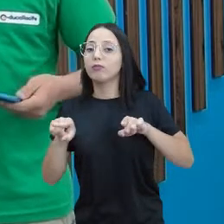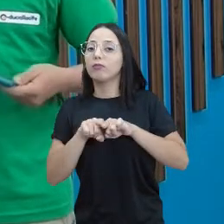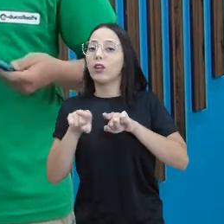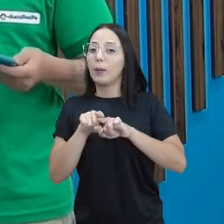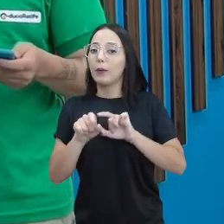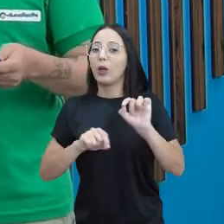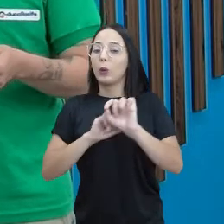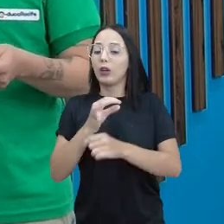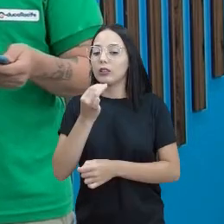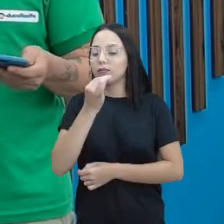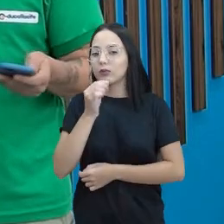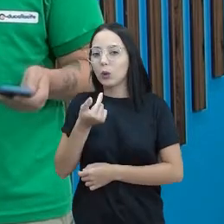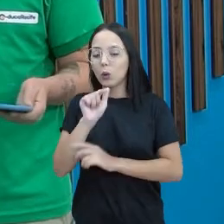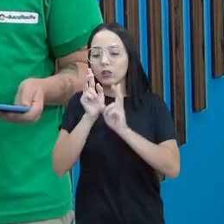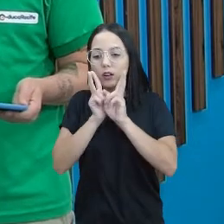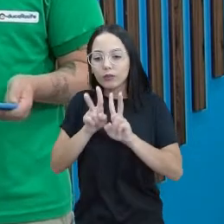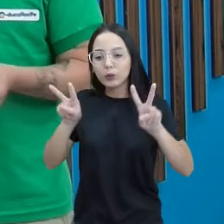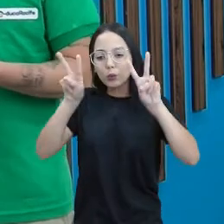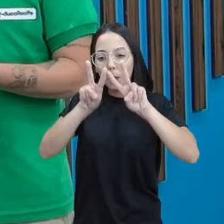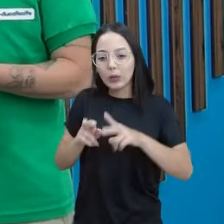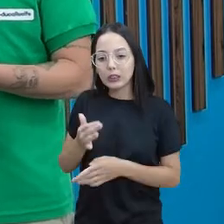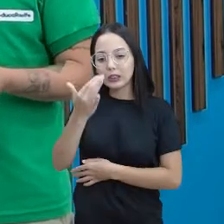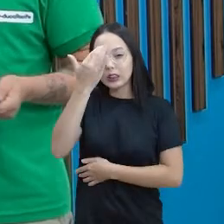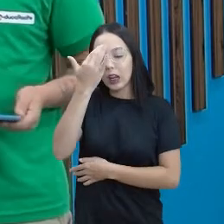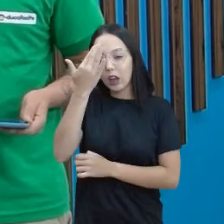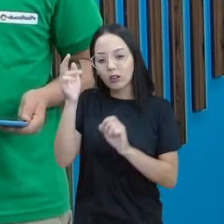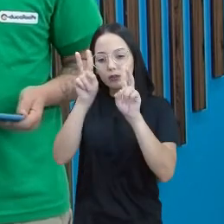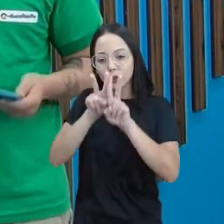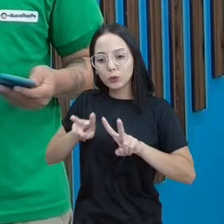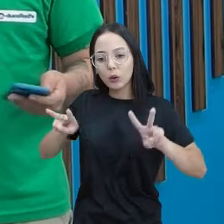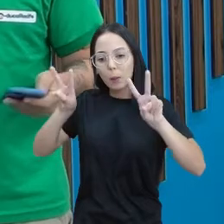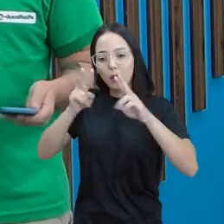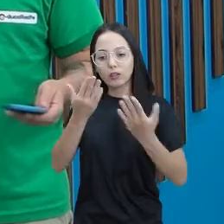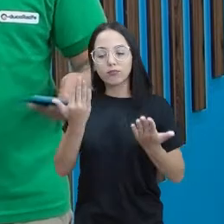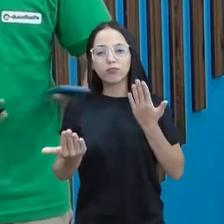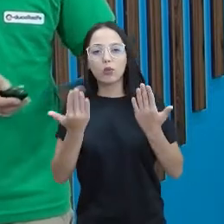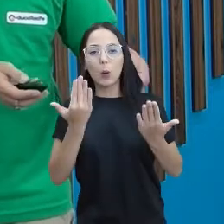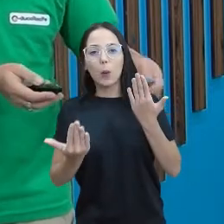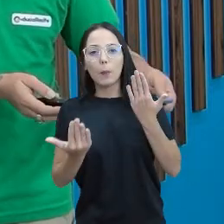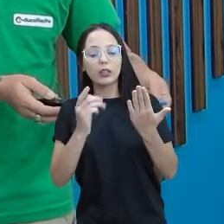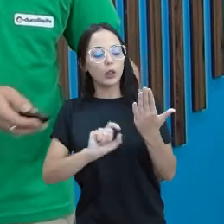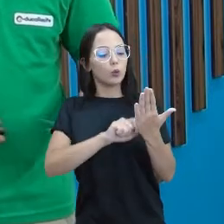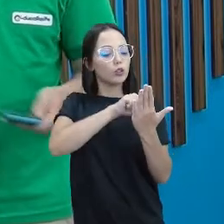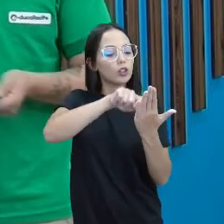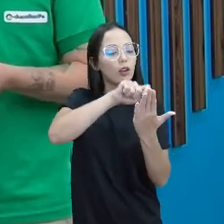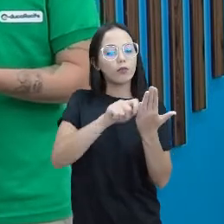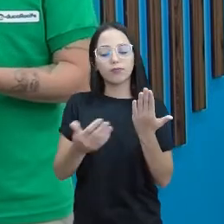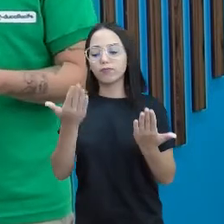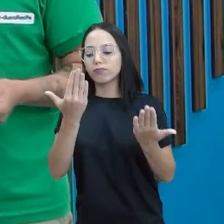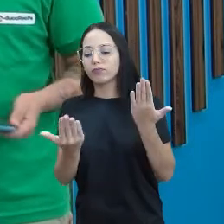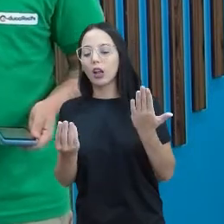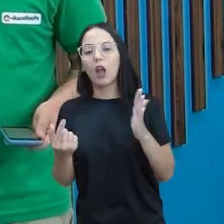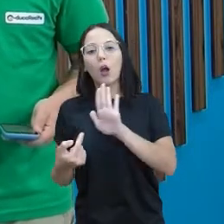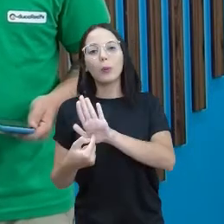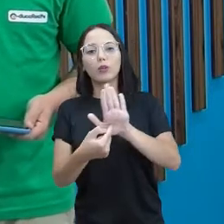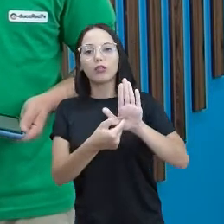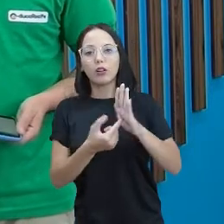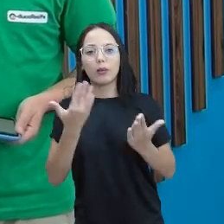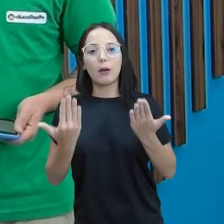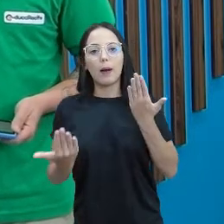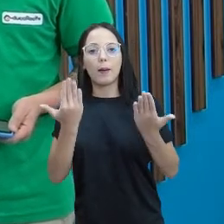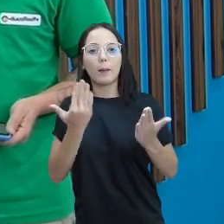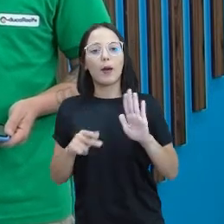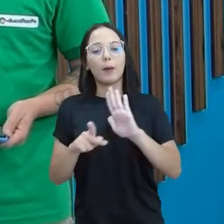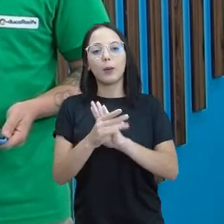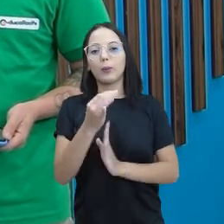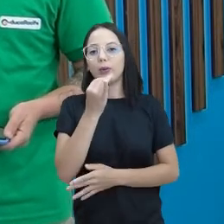outra que você pode visualmente chegar à comparação do que a gente escreveu e o que a gente está mostrando como